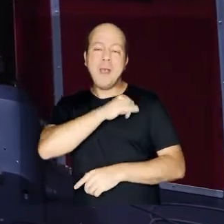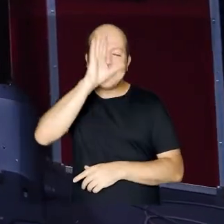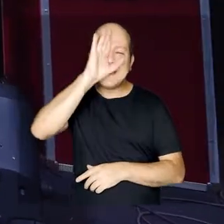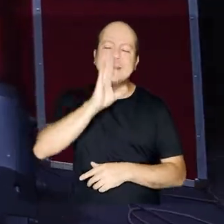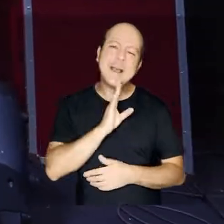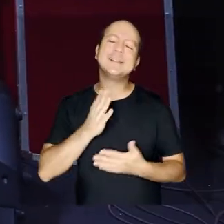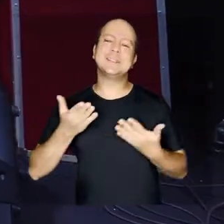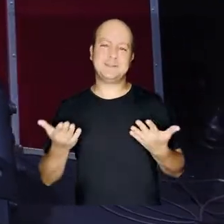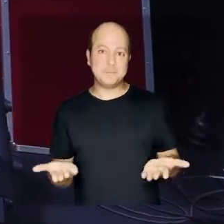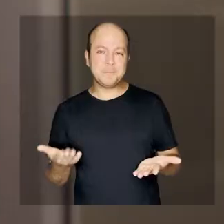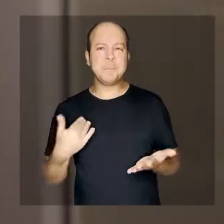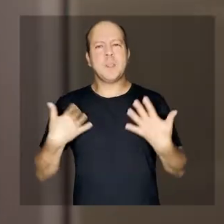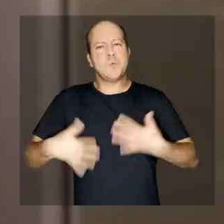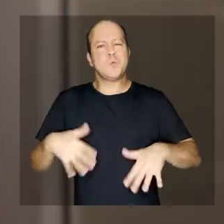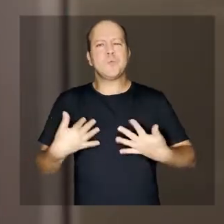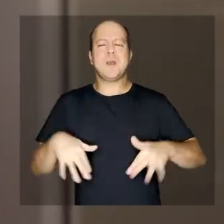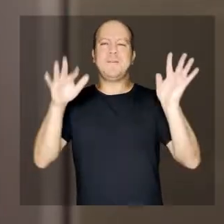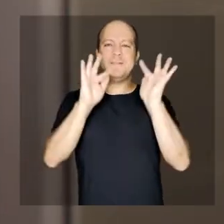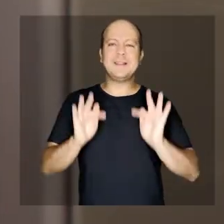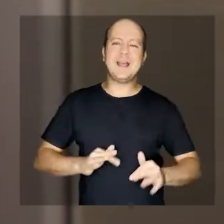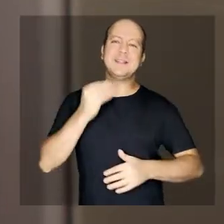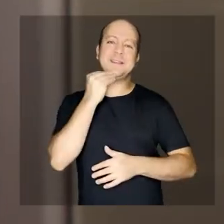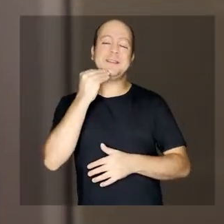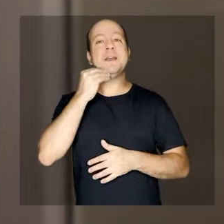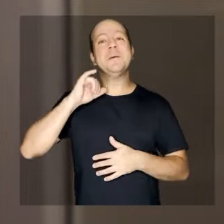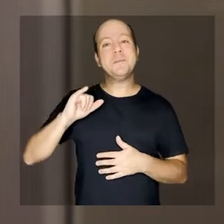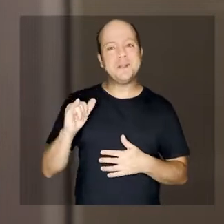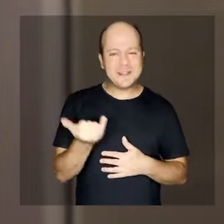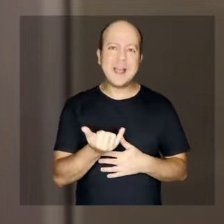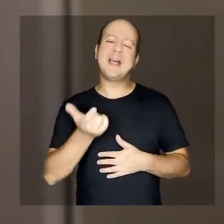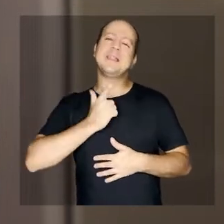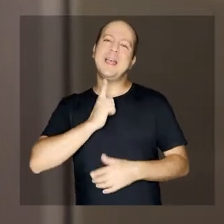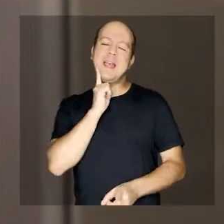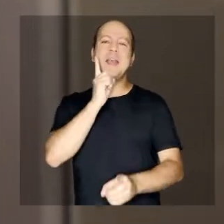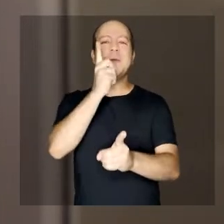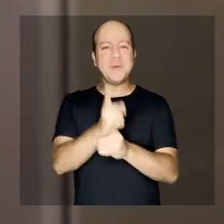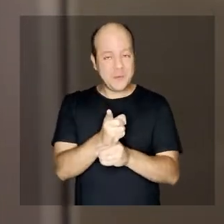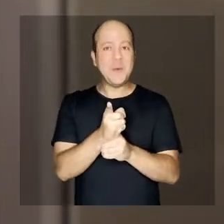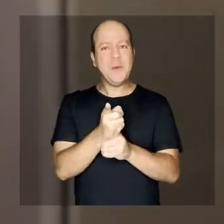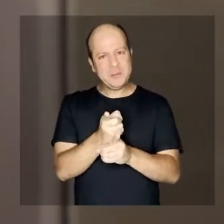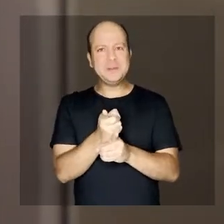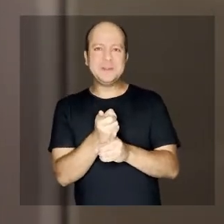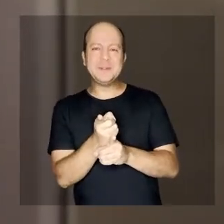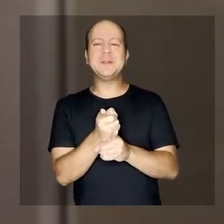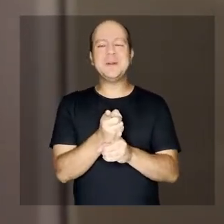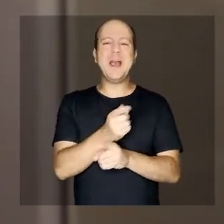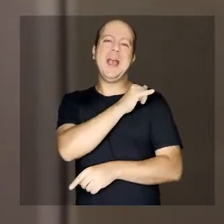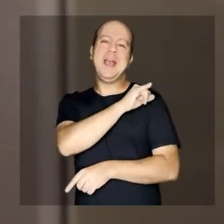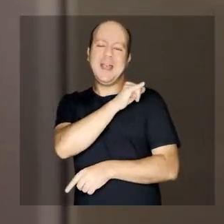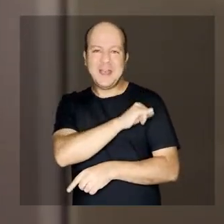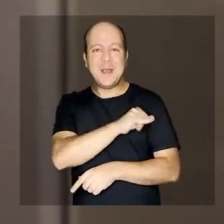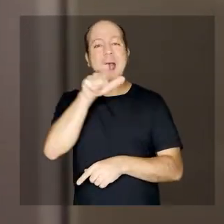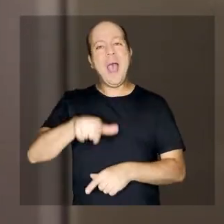do Rio de graça eu acho é uma felicidade ter essa oportunidade sabe ter esse encontro com com com